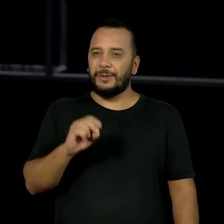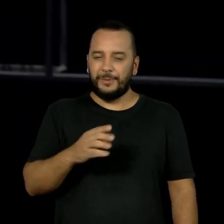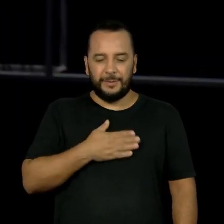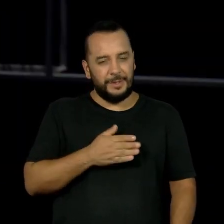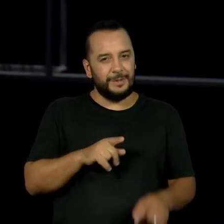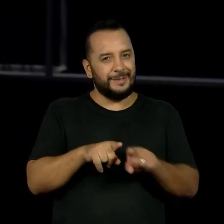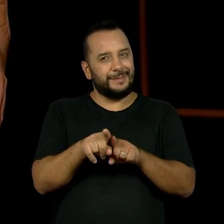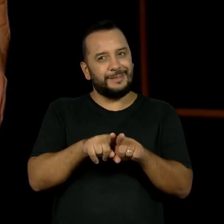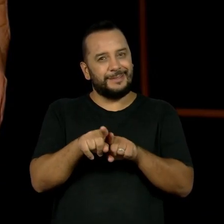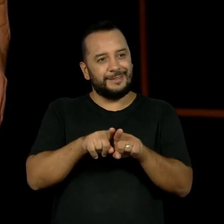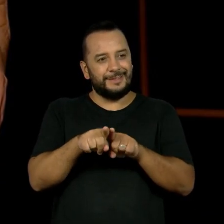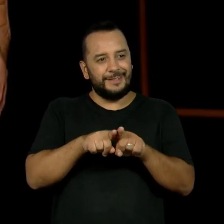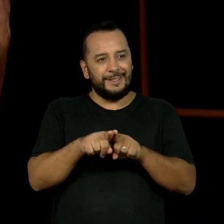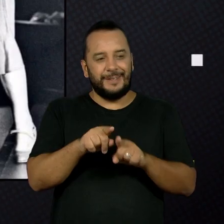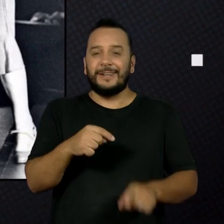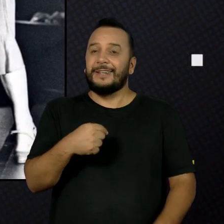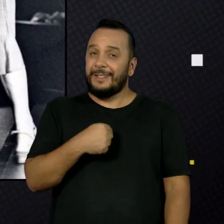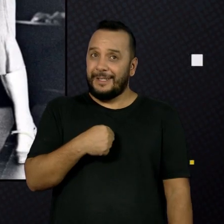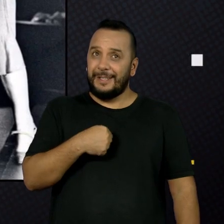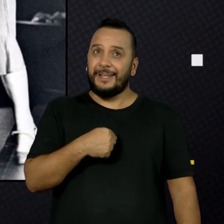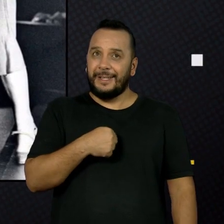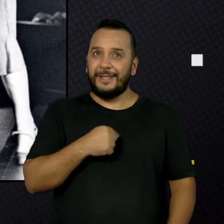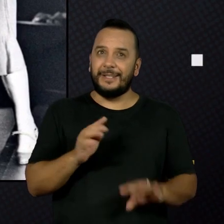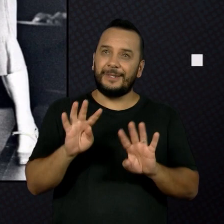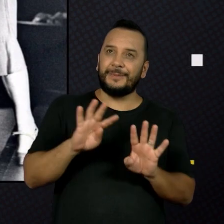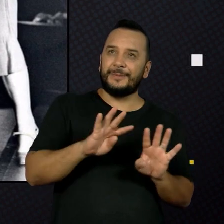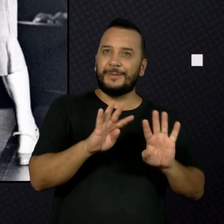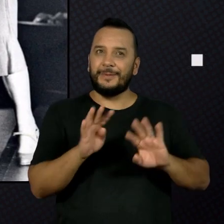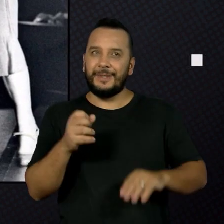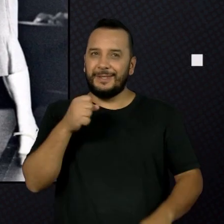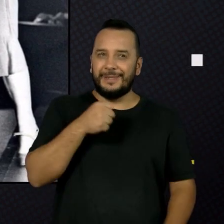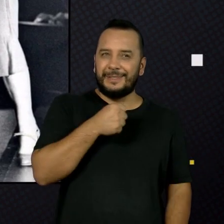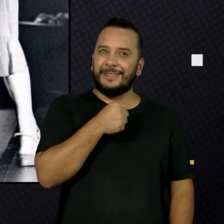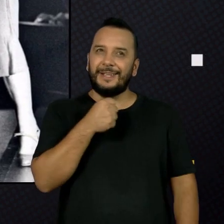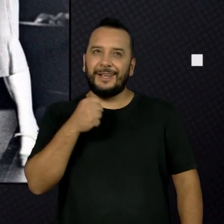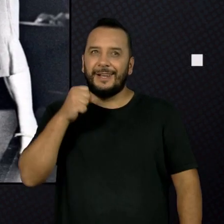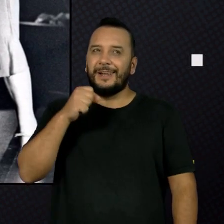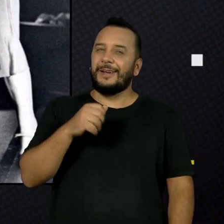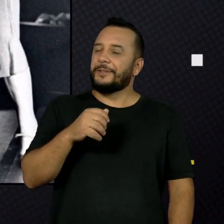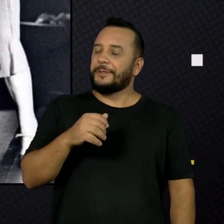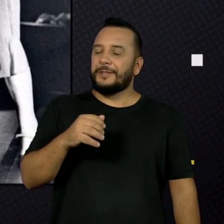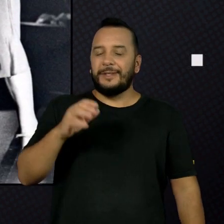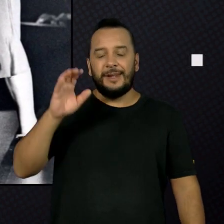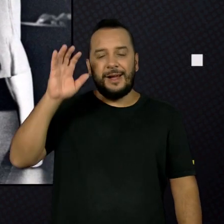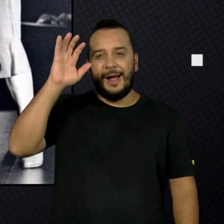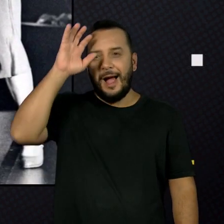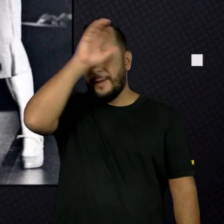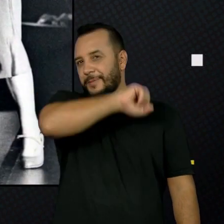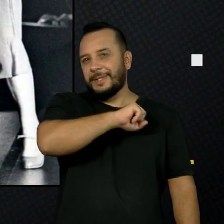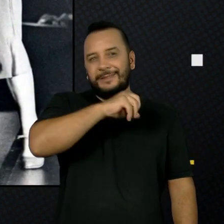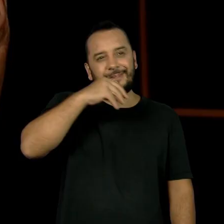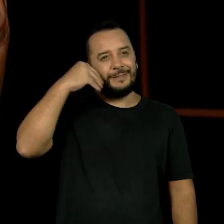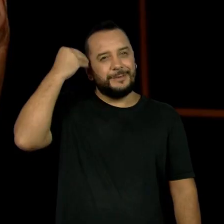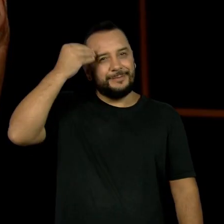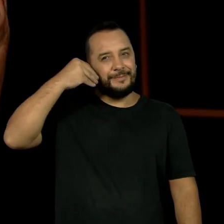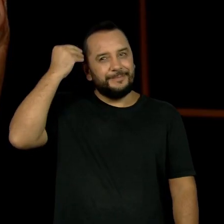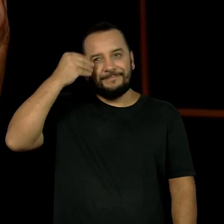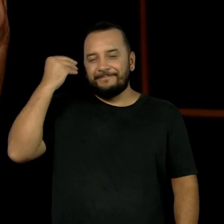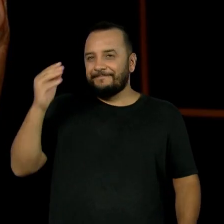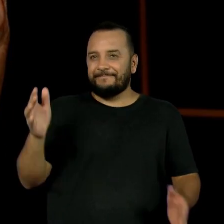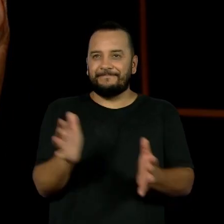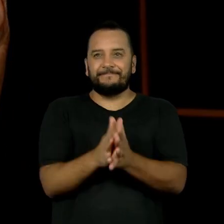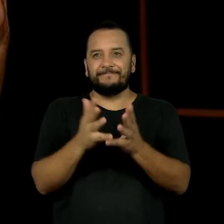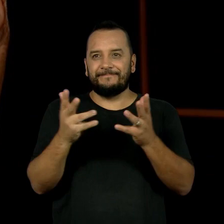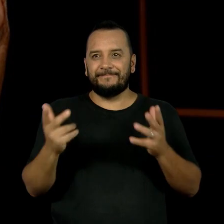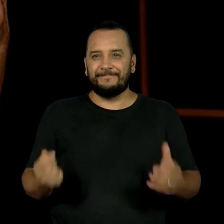Eu acabei fazendo parte desse musical. Foi um laboratório muito incrível, assim,